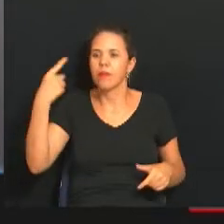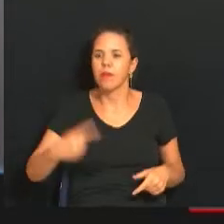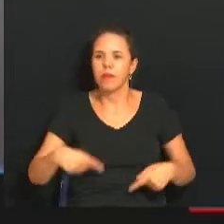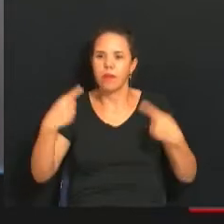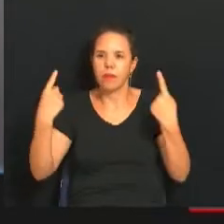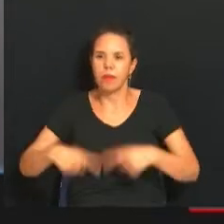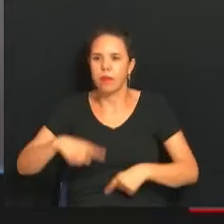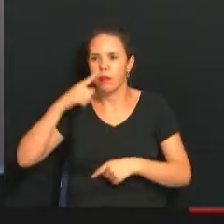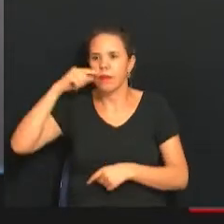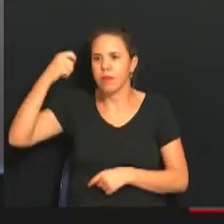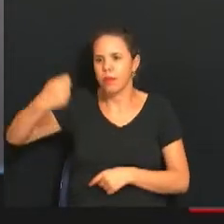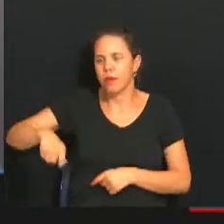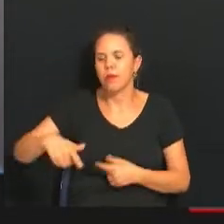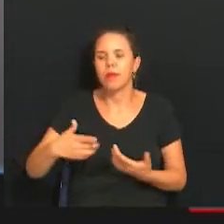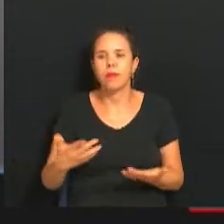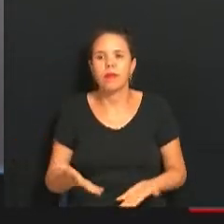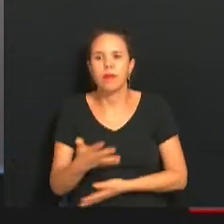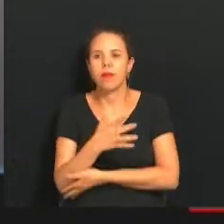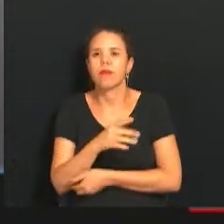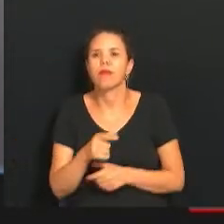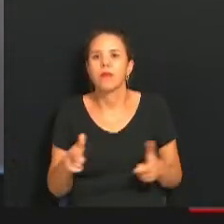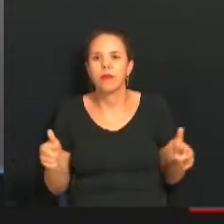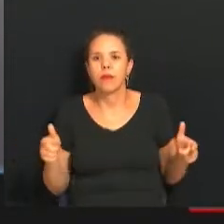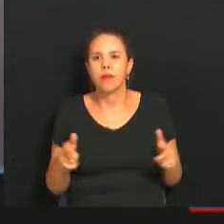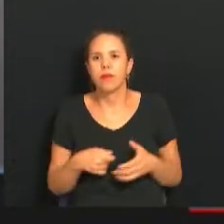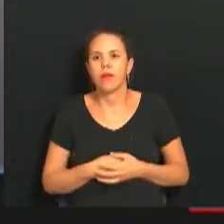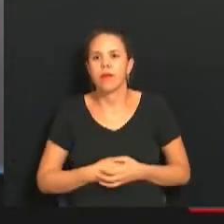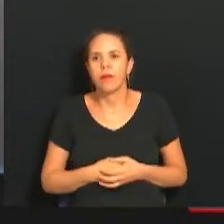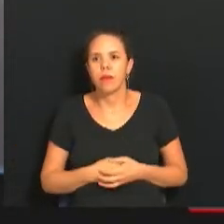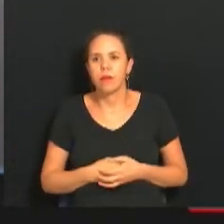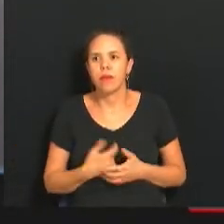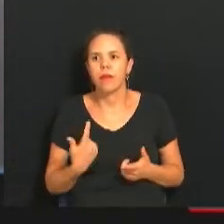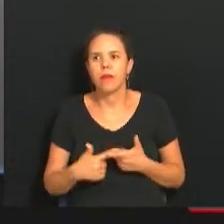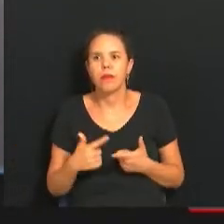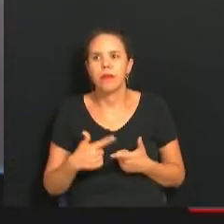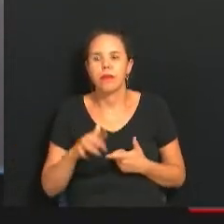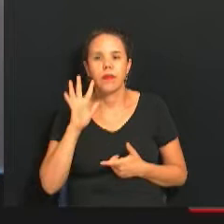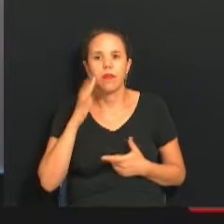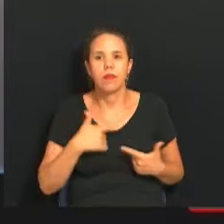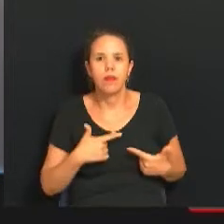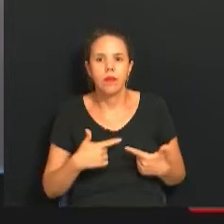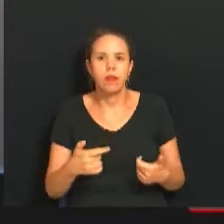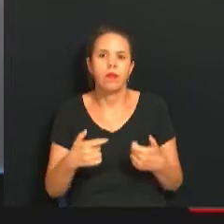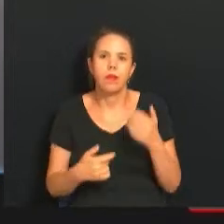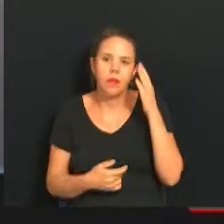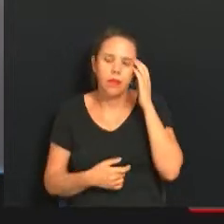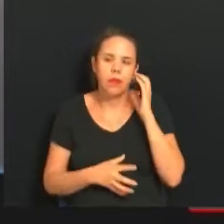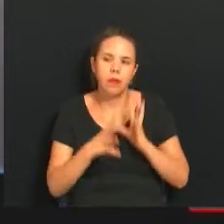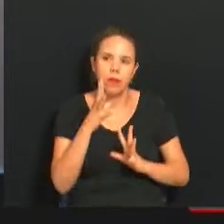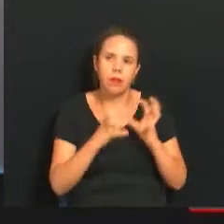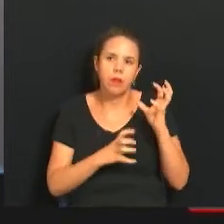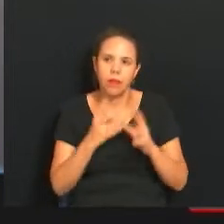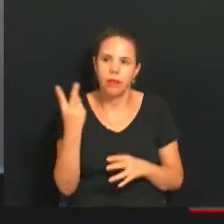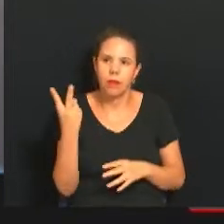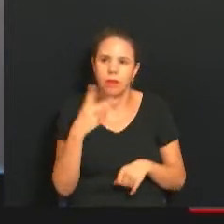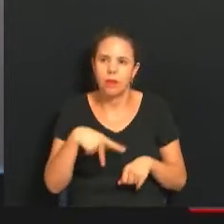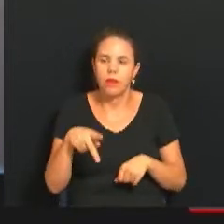gente vai vendo, né, cada vez mais os efeitos da guerra e desse conflito entre os dois países